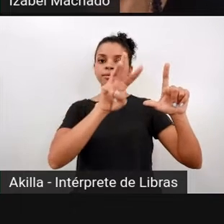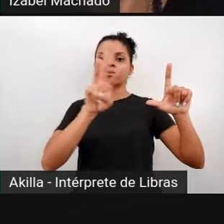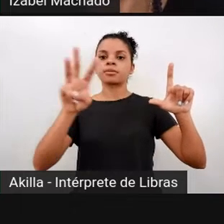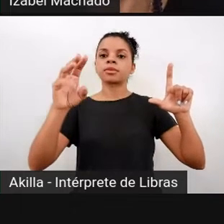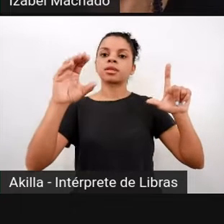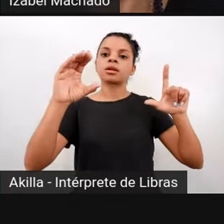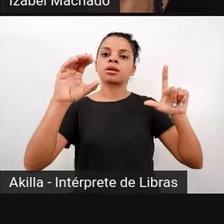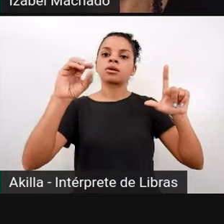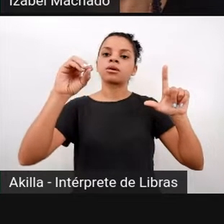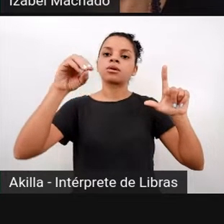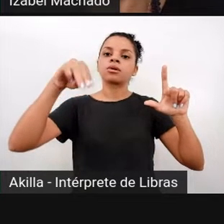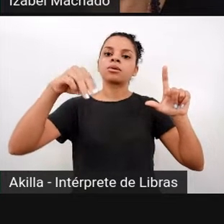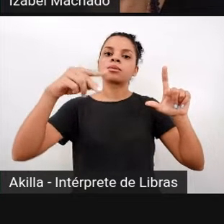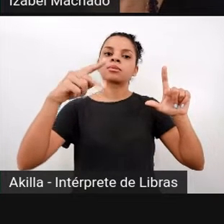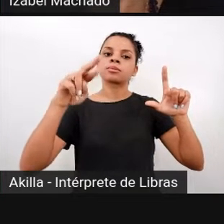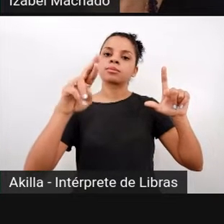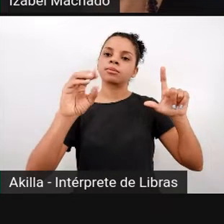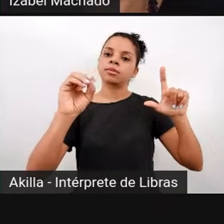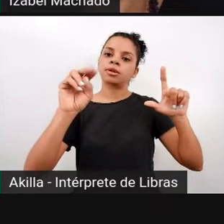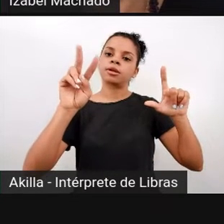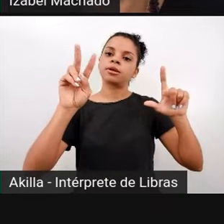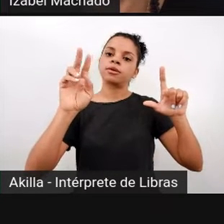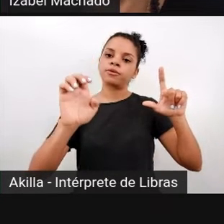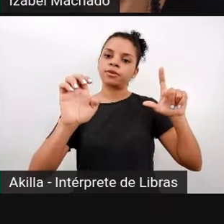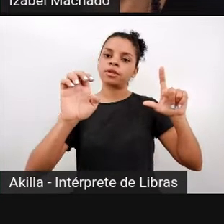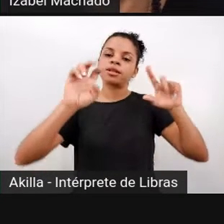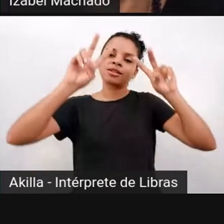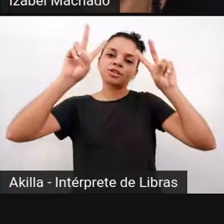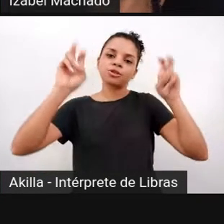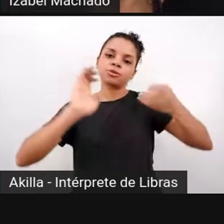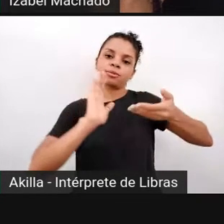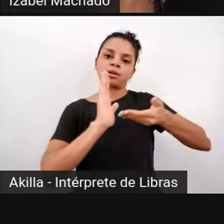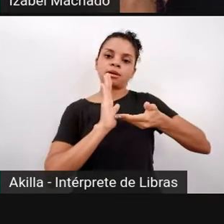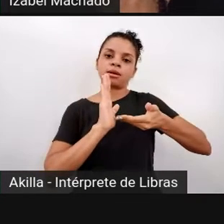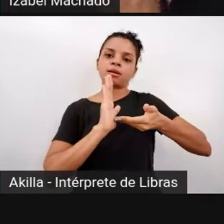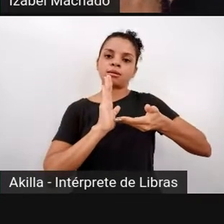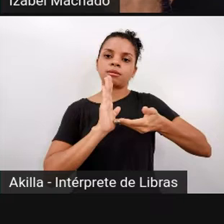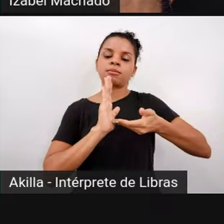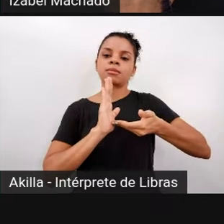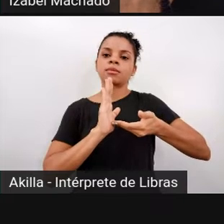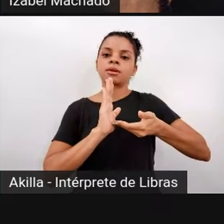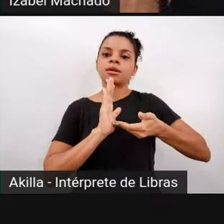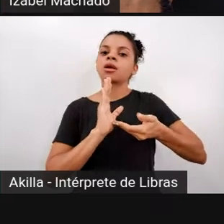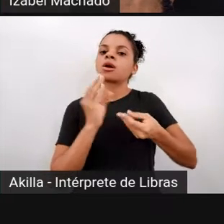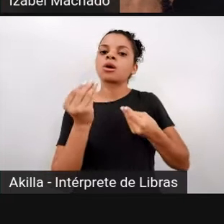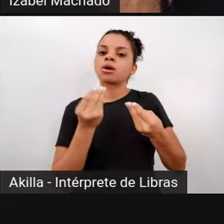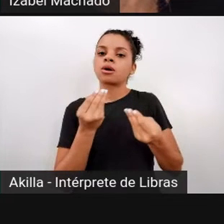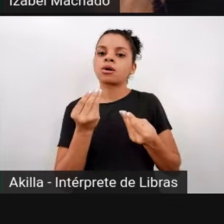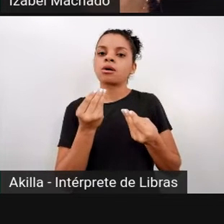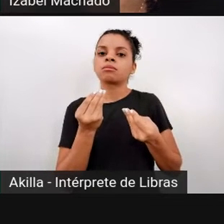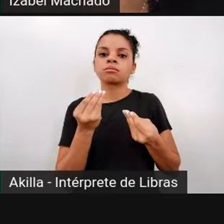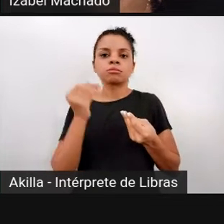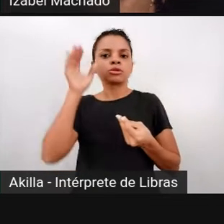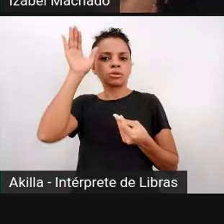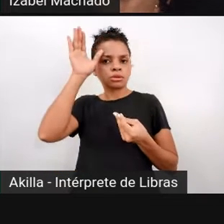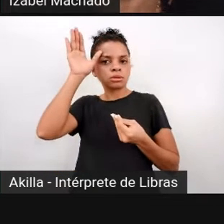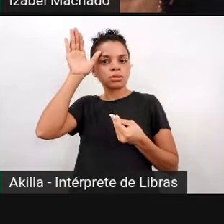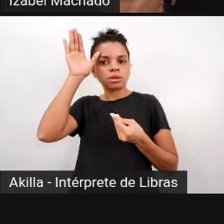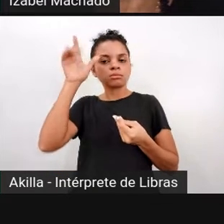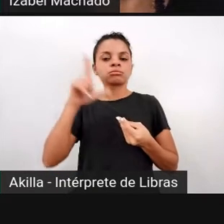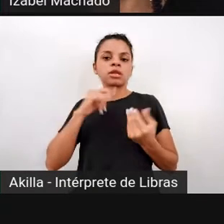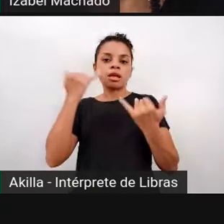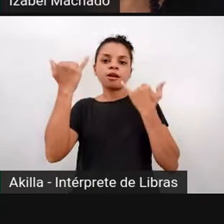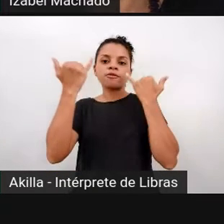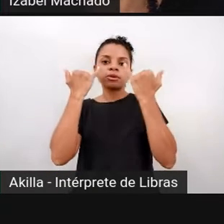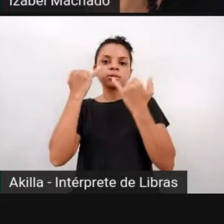de comprovação de notícias a respeito da Câmara dos Deputados, né, onde o cidadão tem a informação de como encaminhar a sua